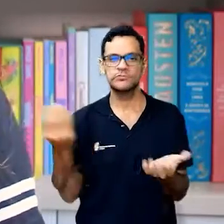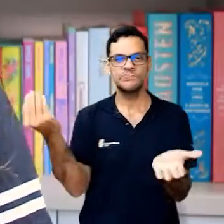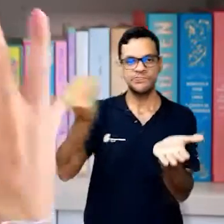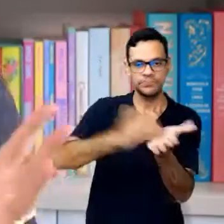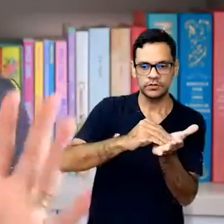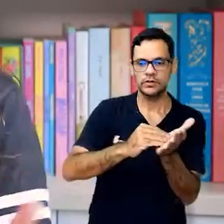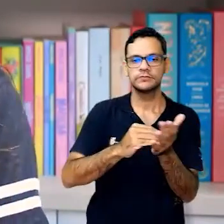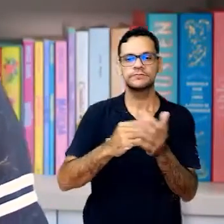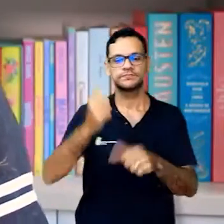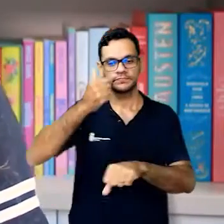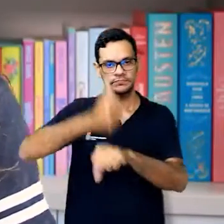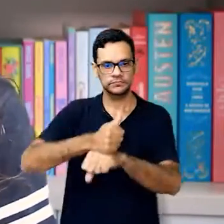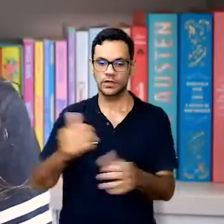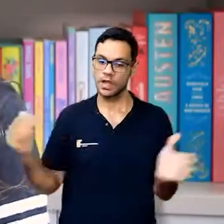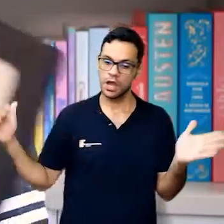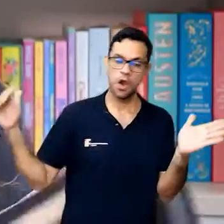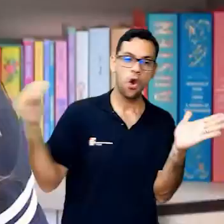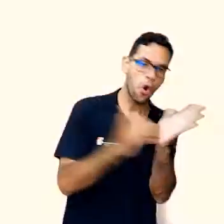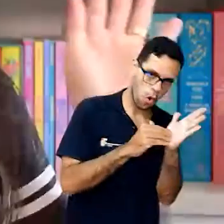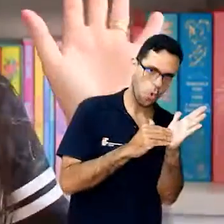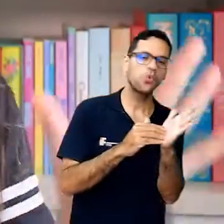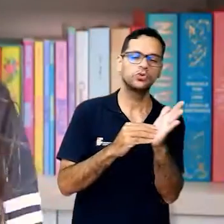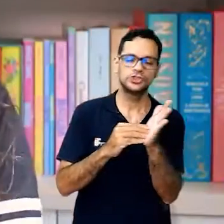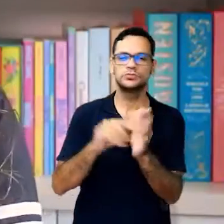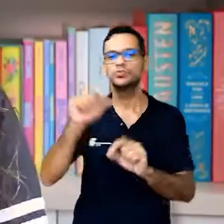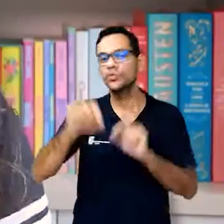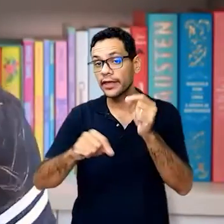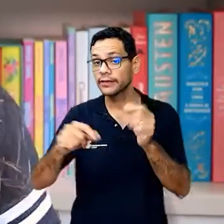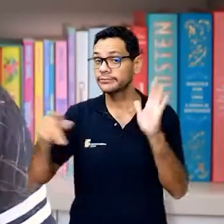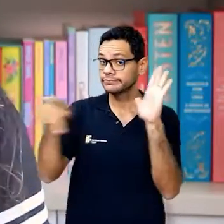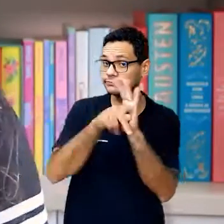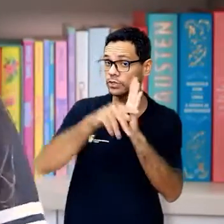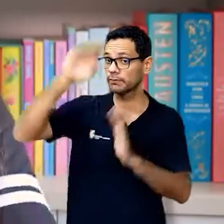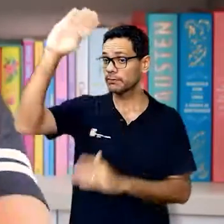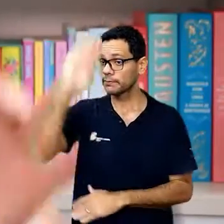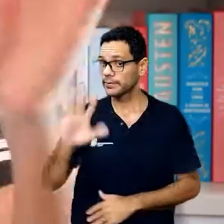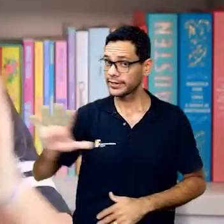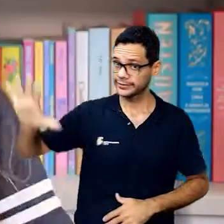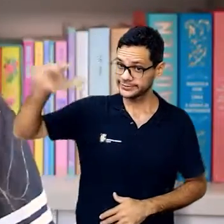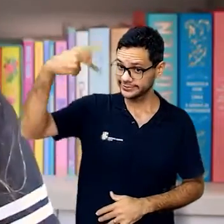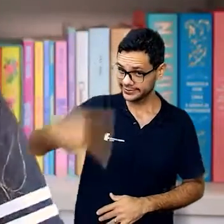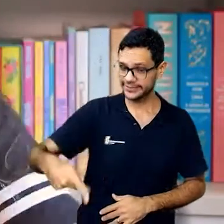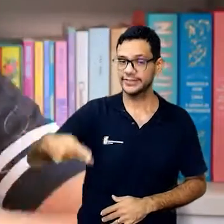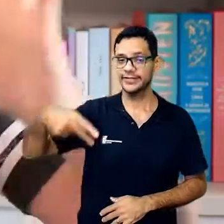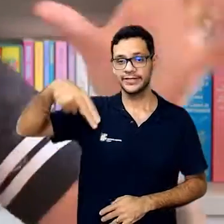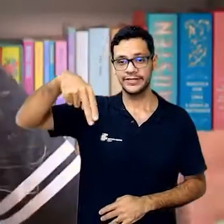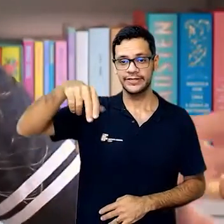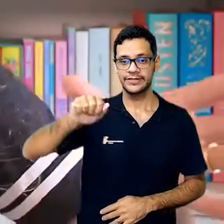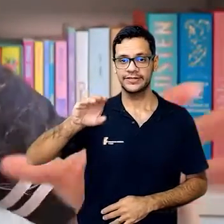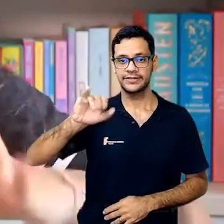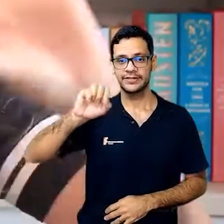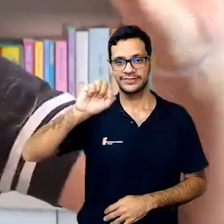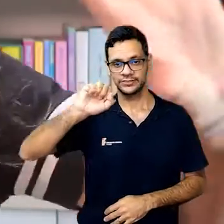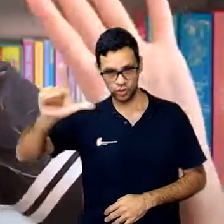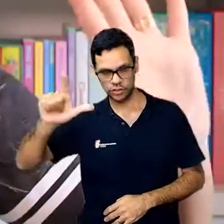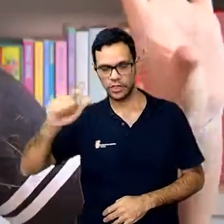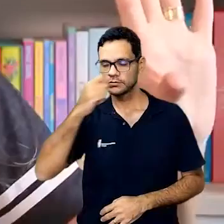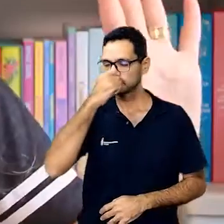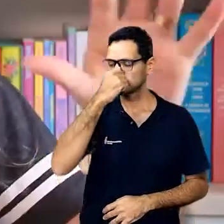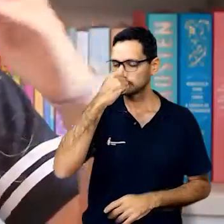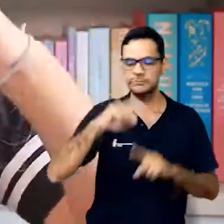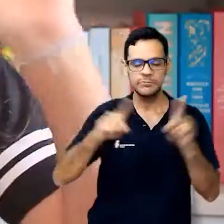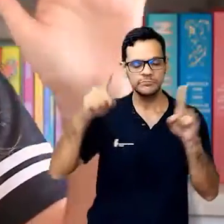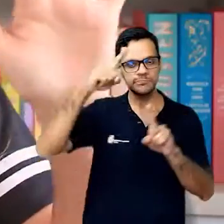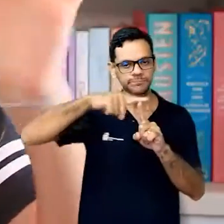livro poderoso. Enfim, coloquei aí então no favorito de thriller. E por último, mas não menos importante, coloquei o gênero nacional, que não sei nem se é bem